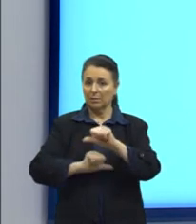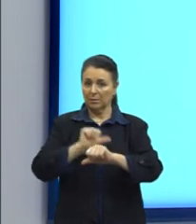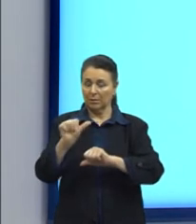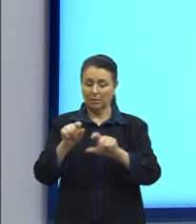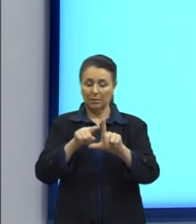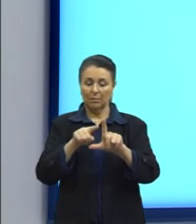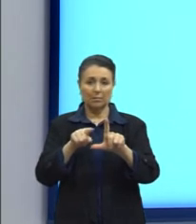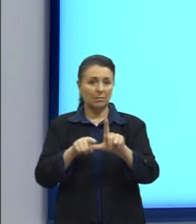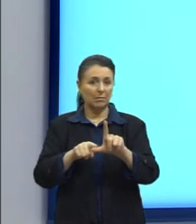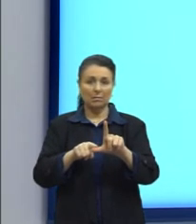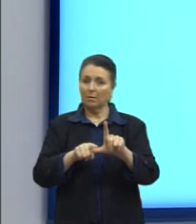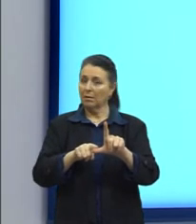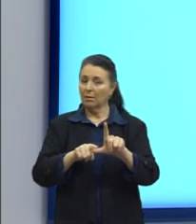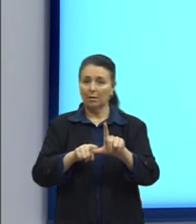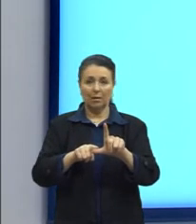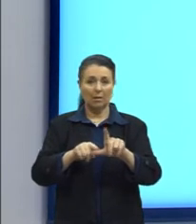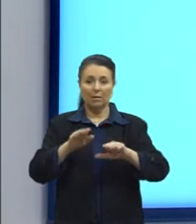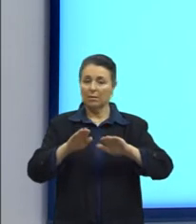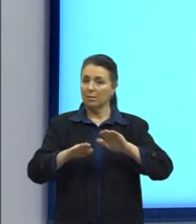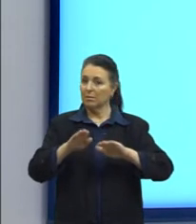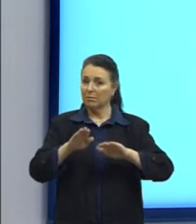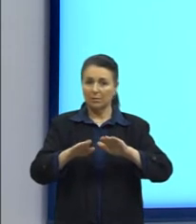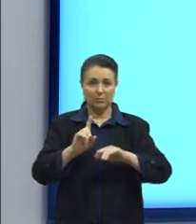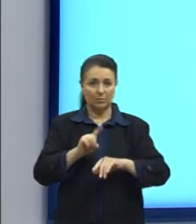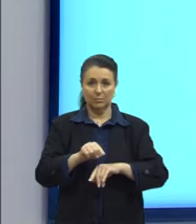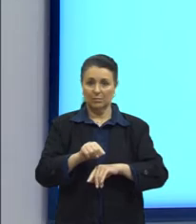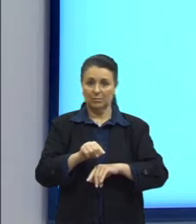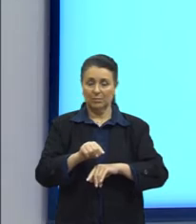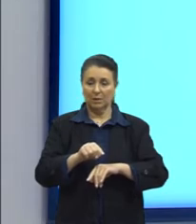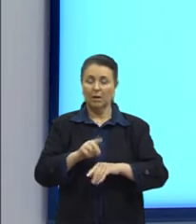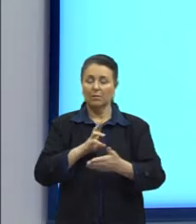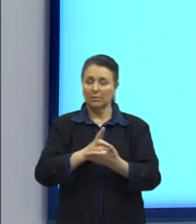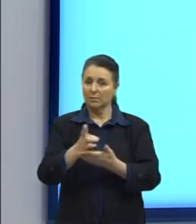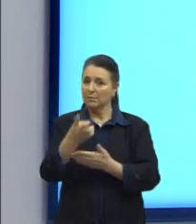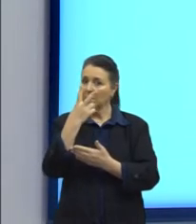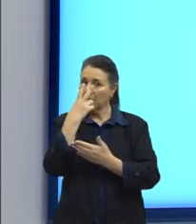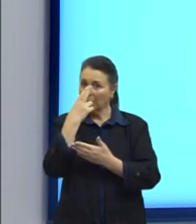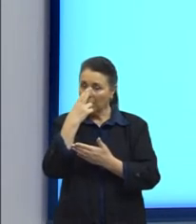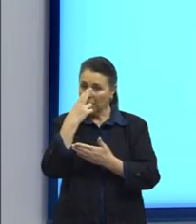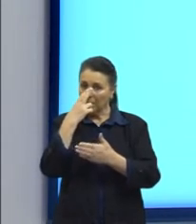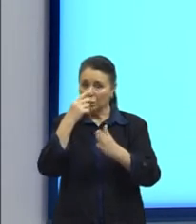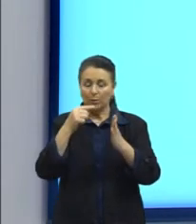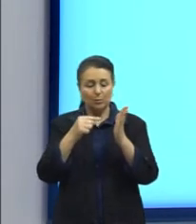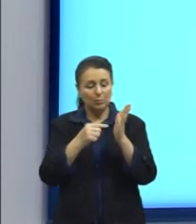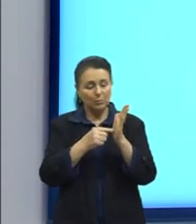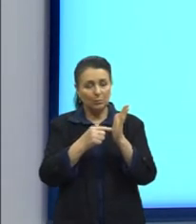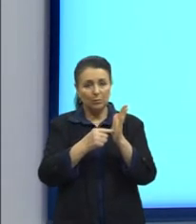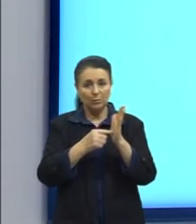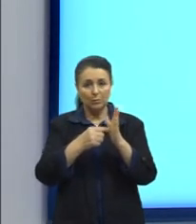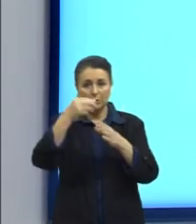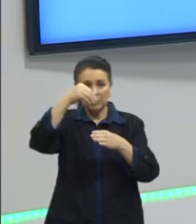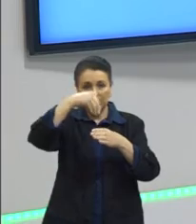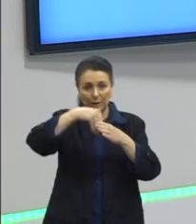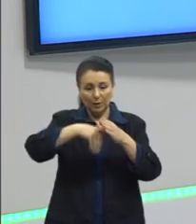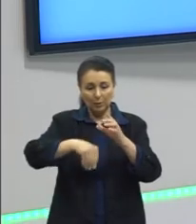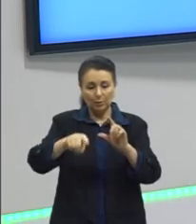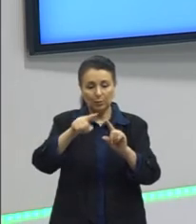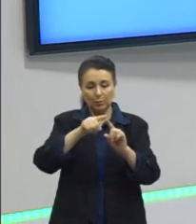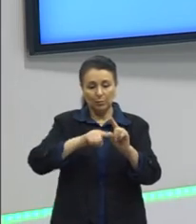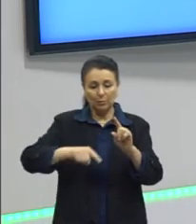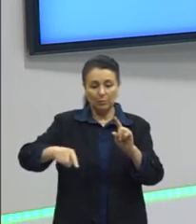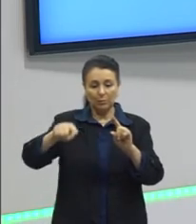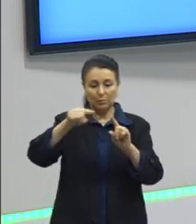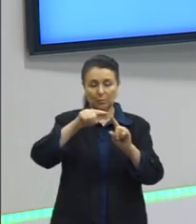depende disso ela vai permanecer a mesma em todos os pontos aqui dentro desse círculo tá essa é a